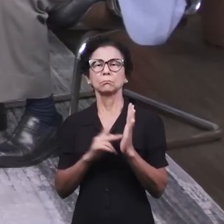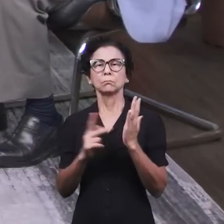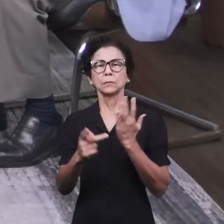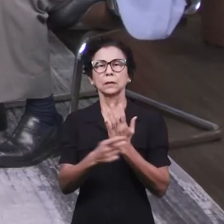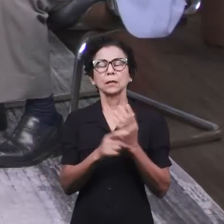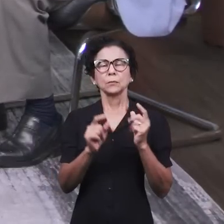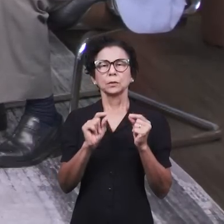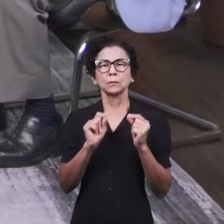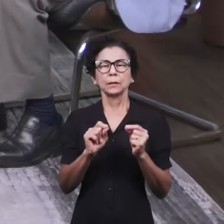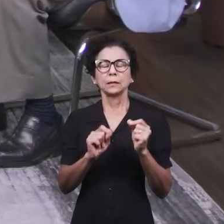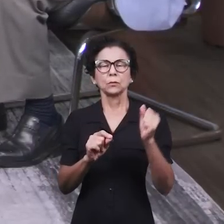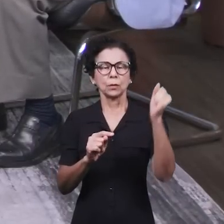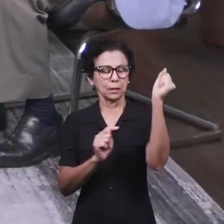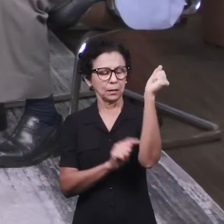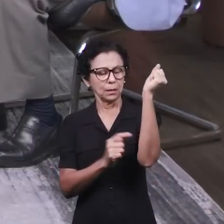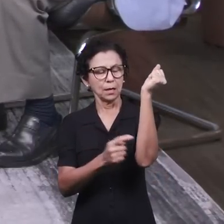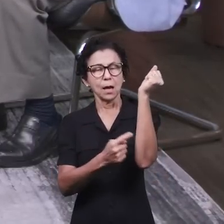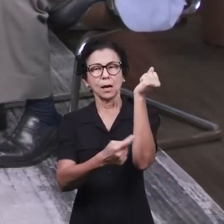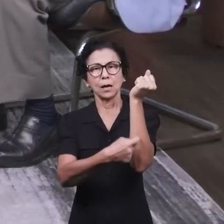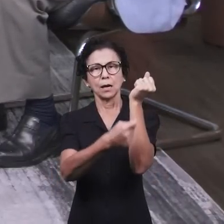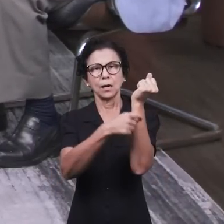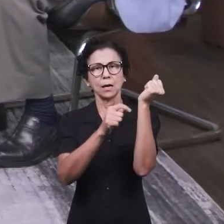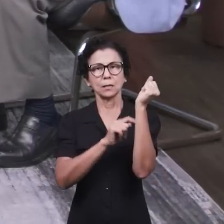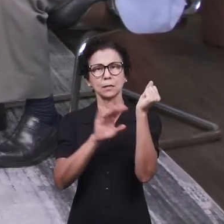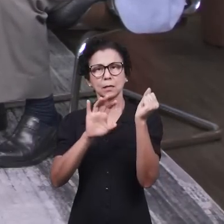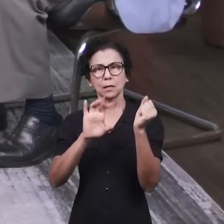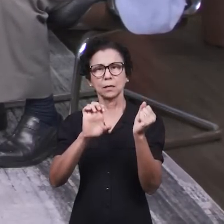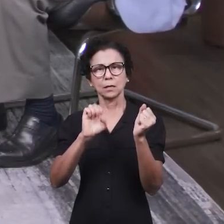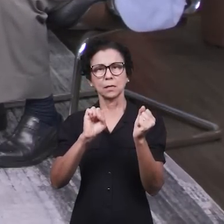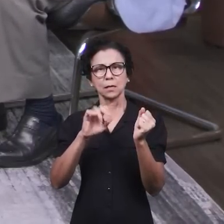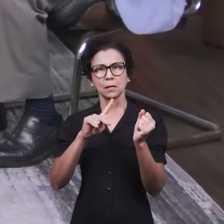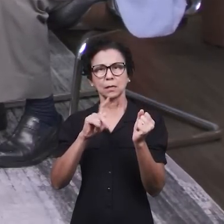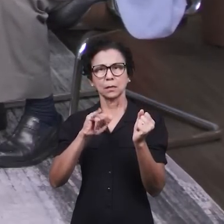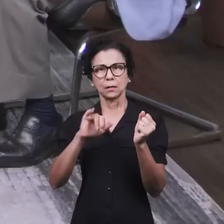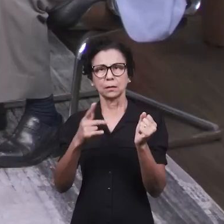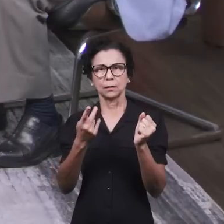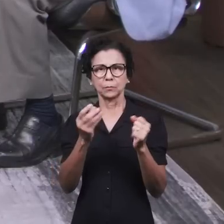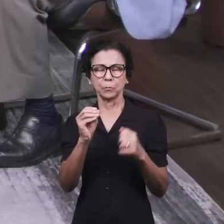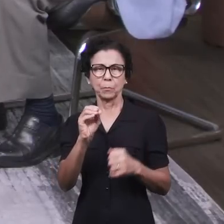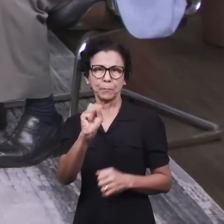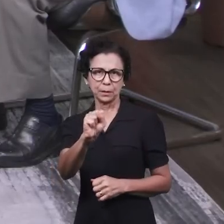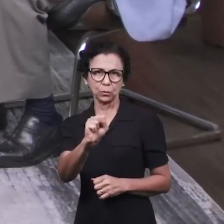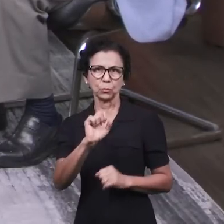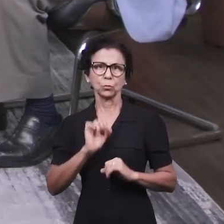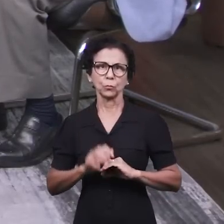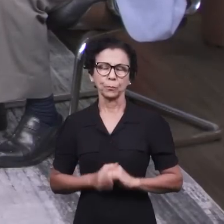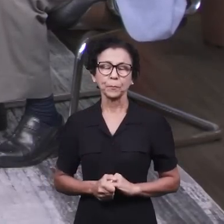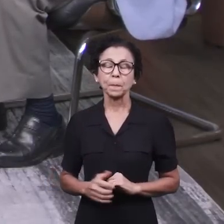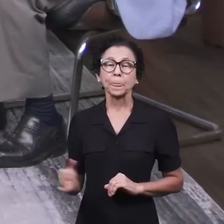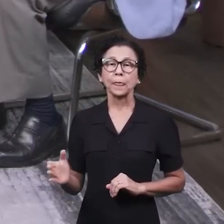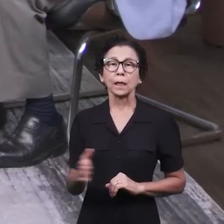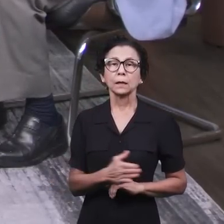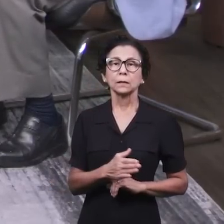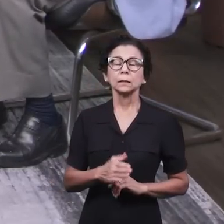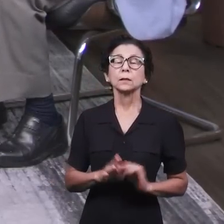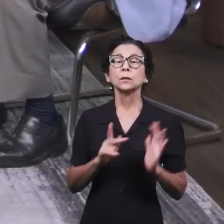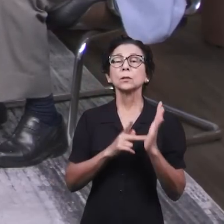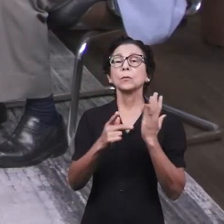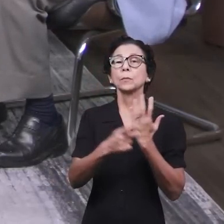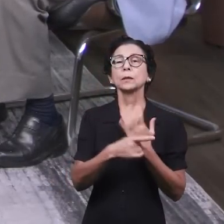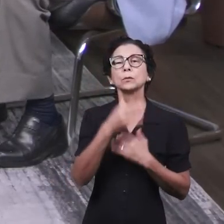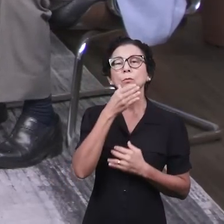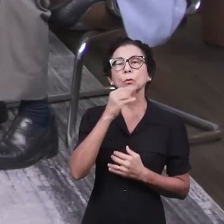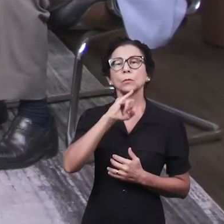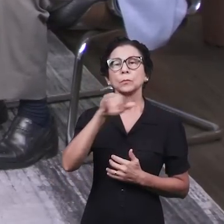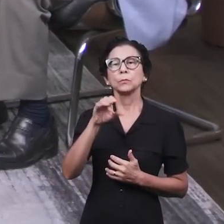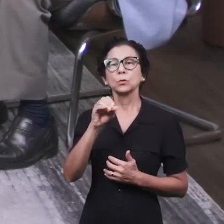espinhos. Quer dizer, existe uma parábola que é chamada parábola de Jotão. Então,